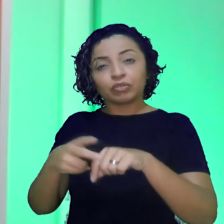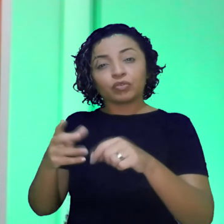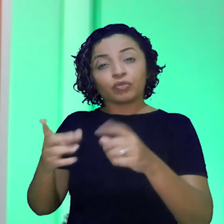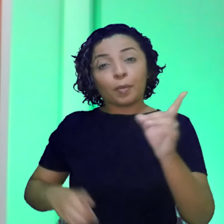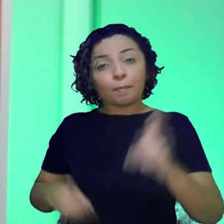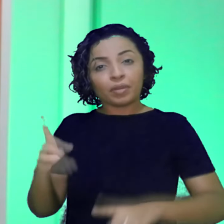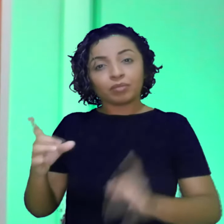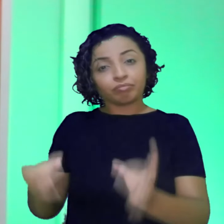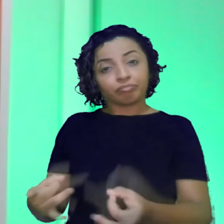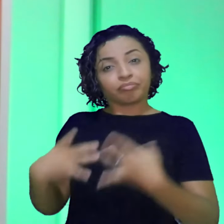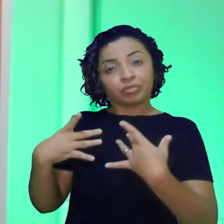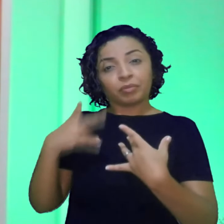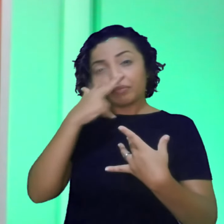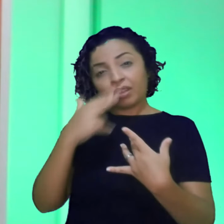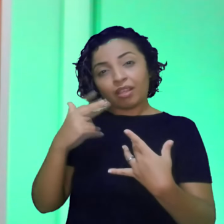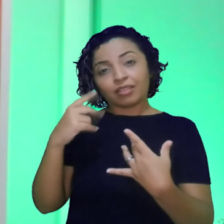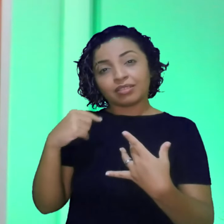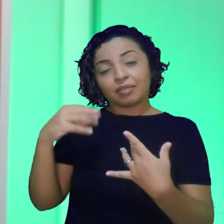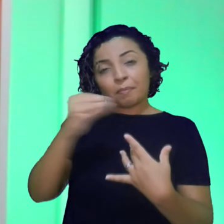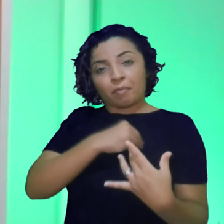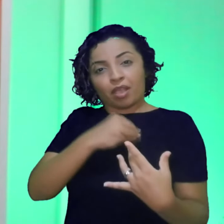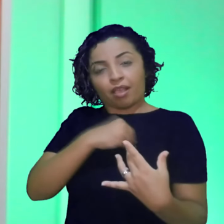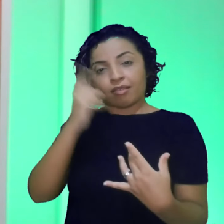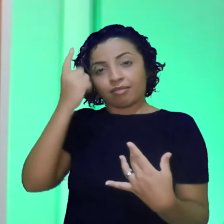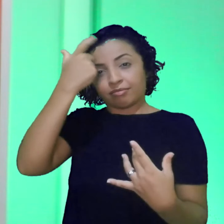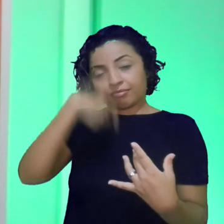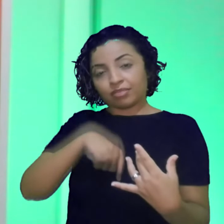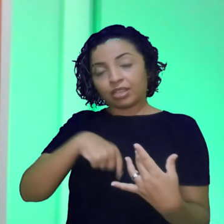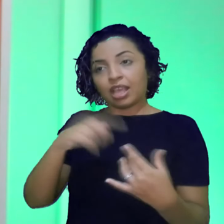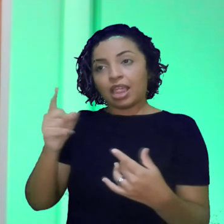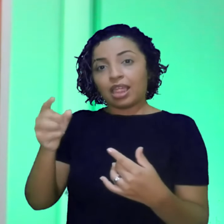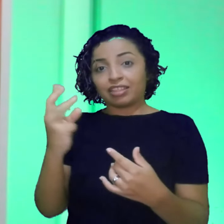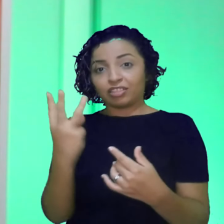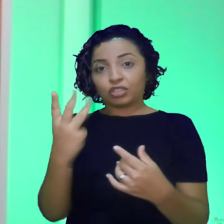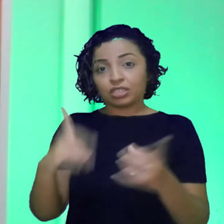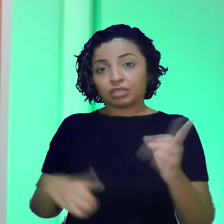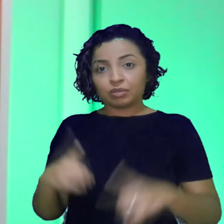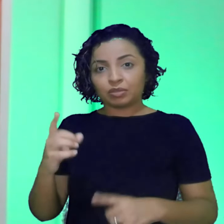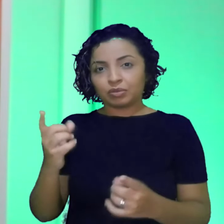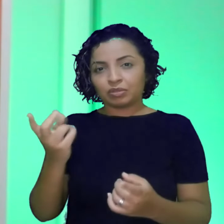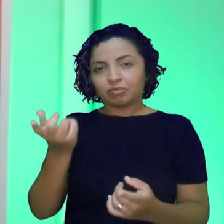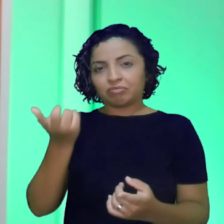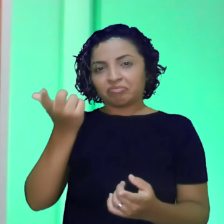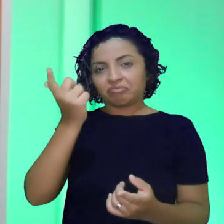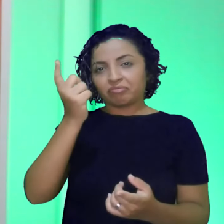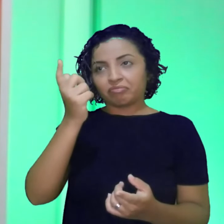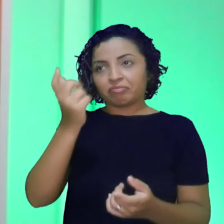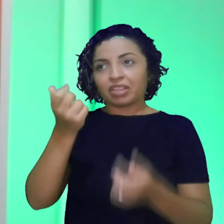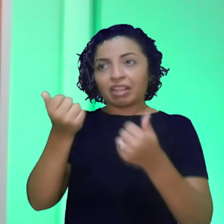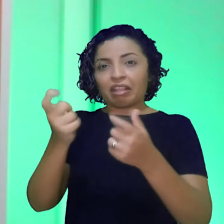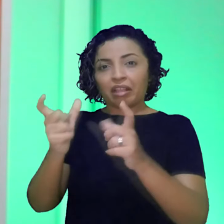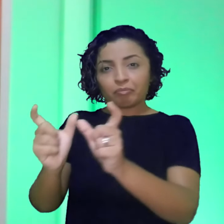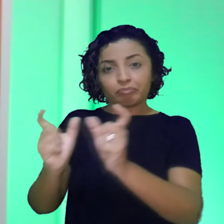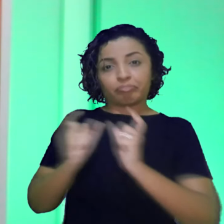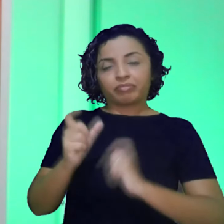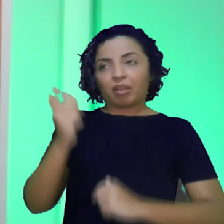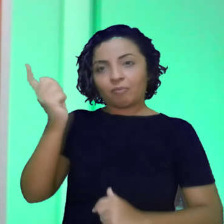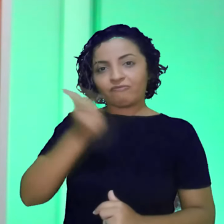julgarem que sua beleza atrai o pecado. Para aceitá-la, elas lhe impõem uma condição: precisa ficar feia. Doroteia, que